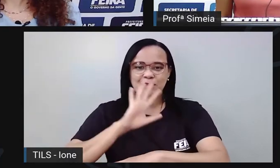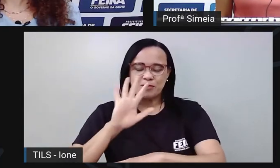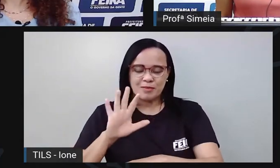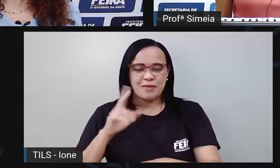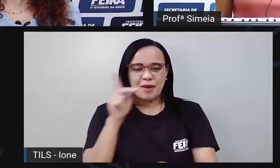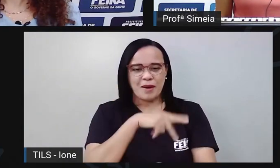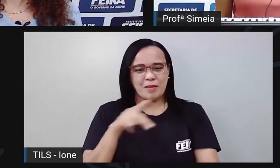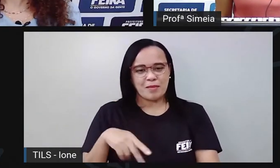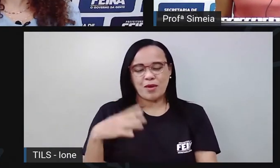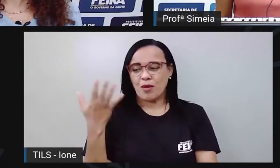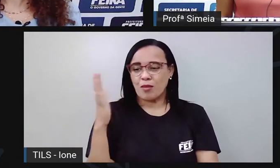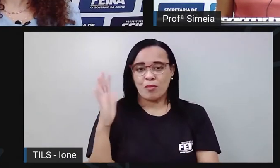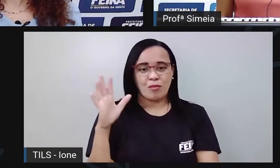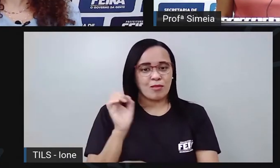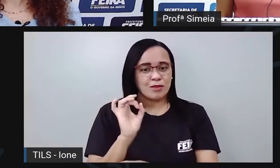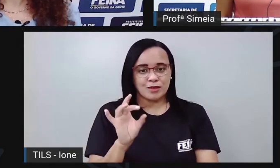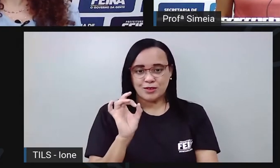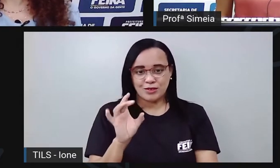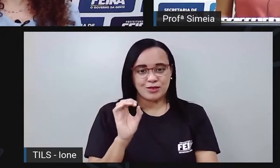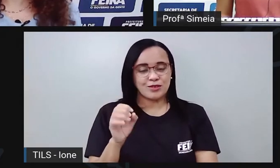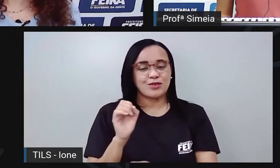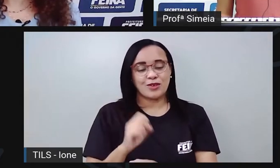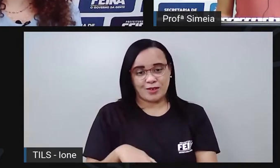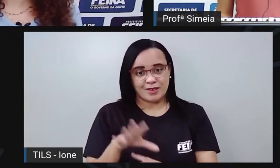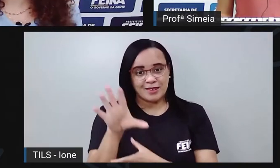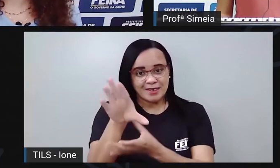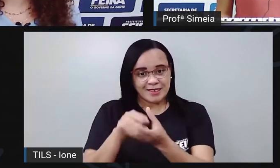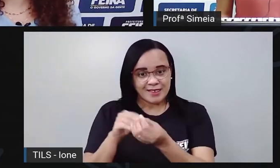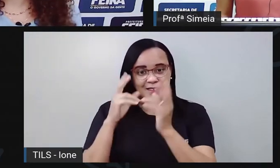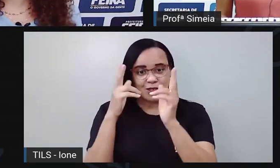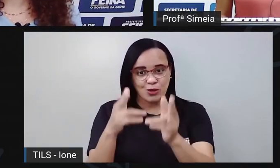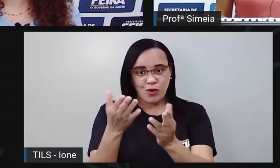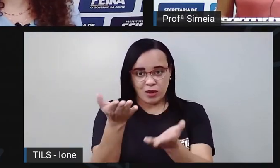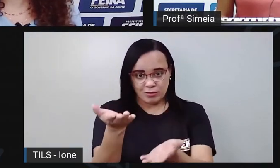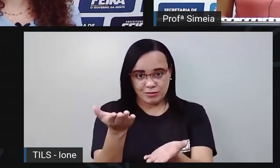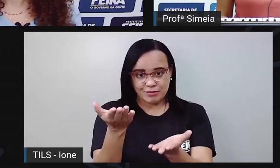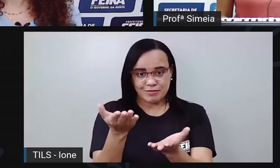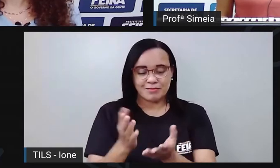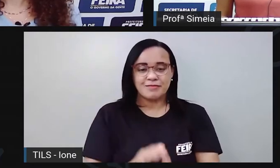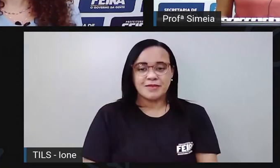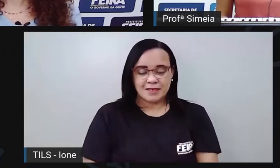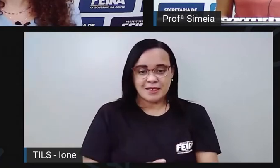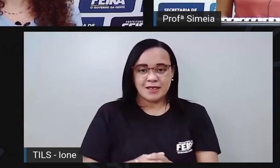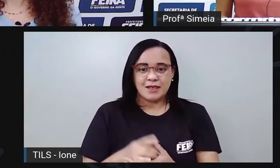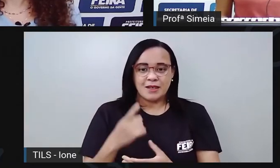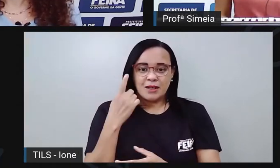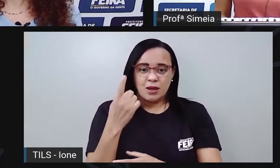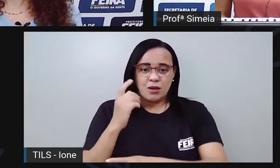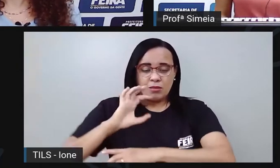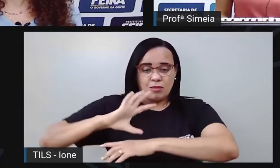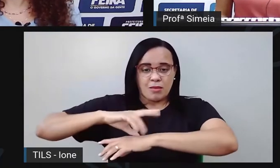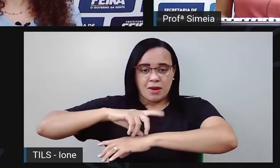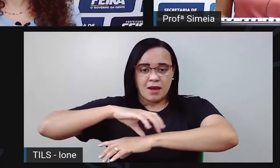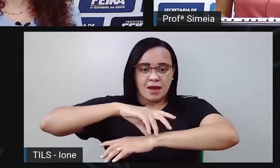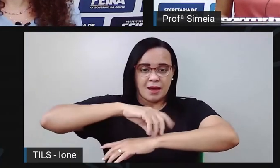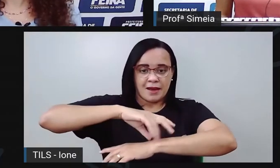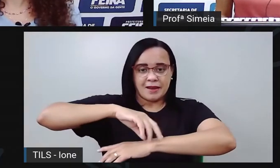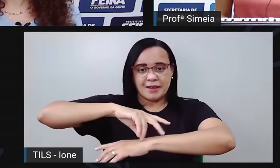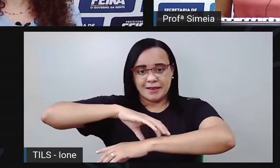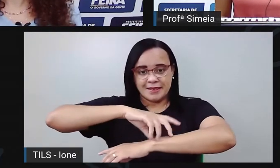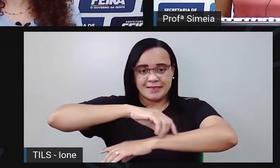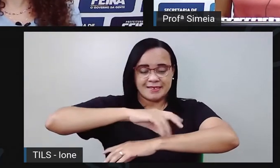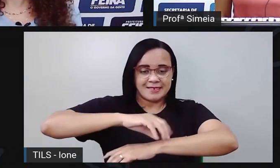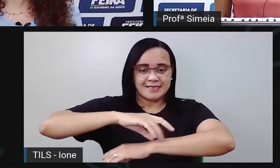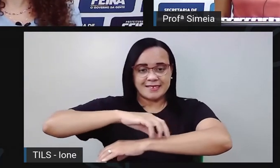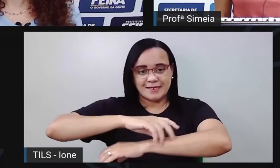né Vamos fazer só com cinco dedinhos tá bom tá bom combinado uma aranha que sapateia faz o seu